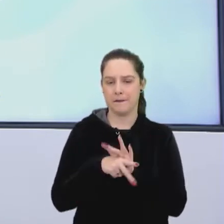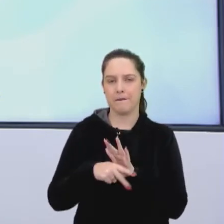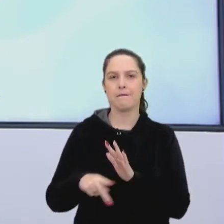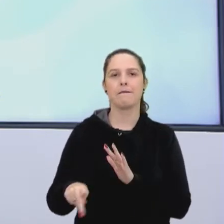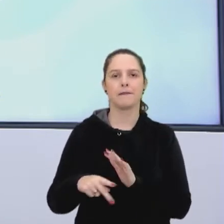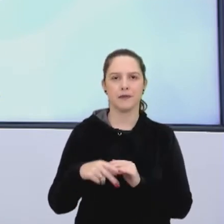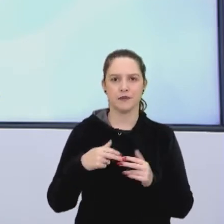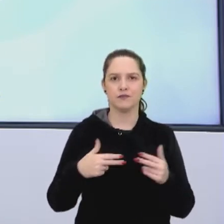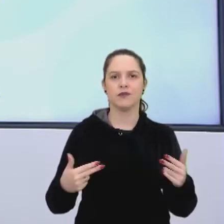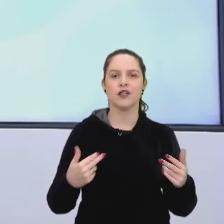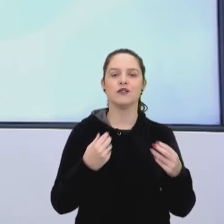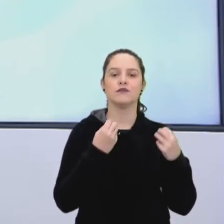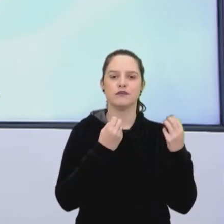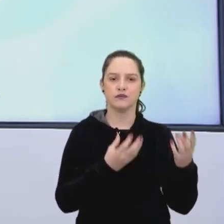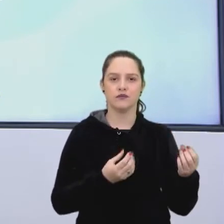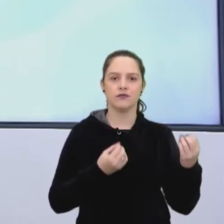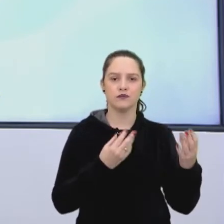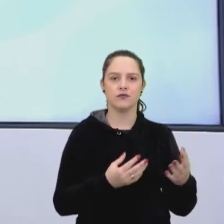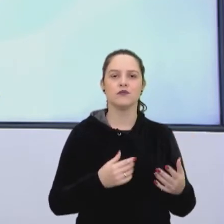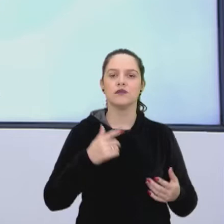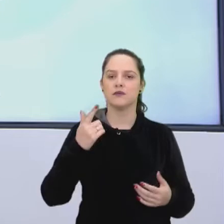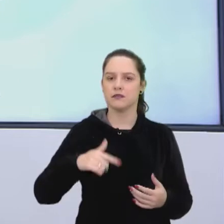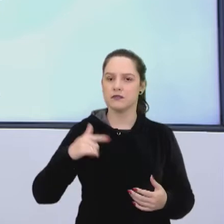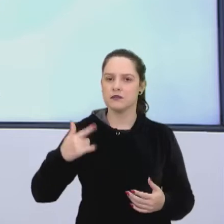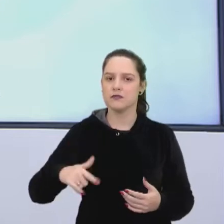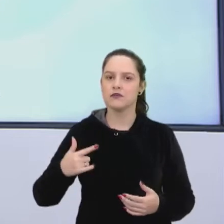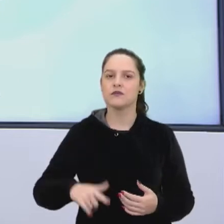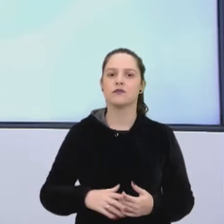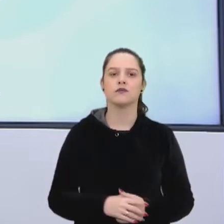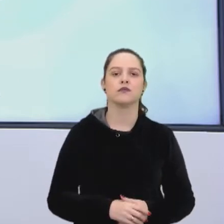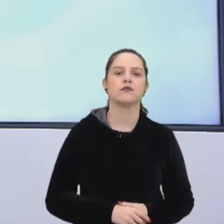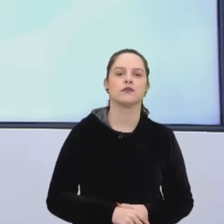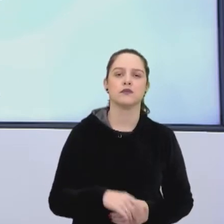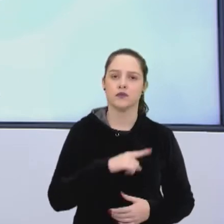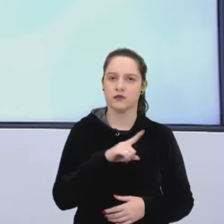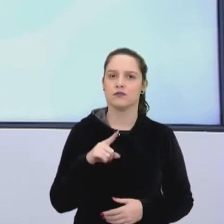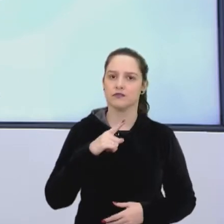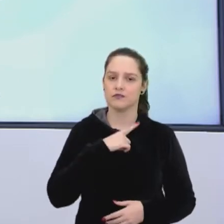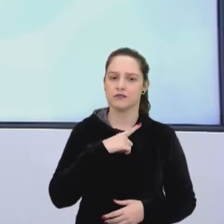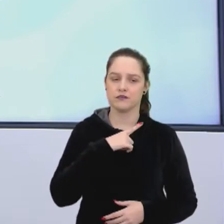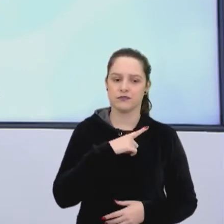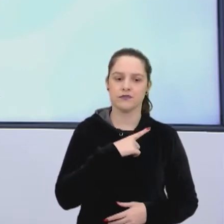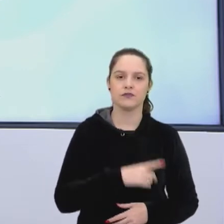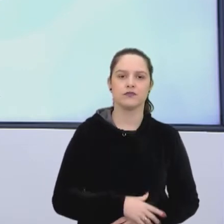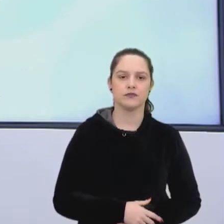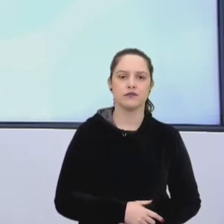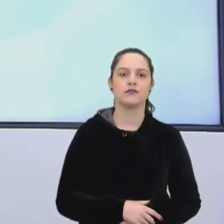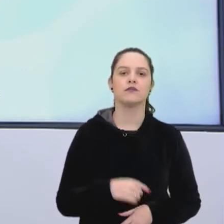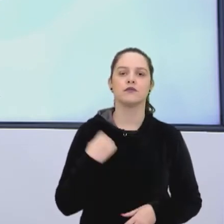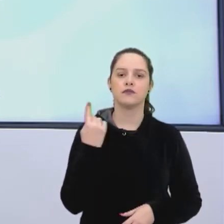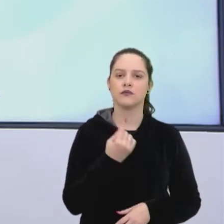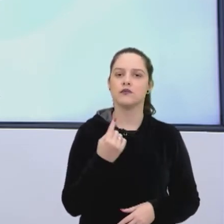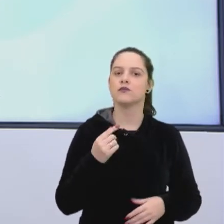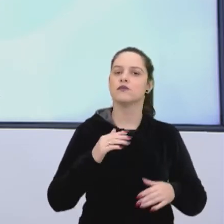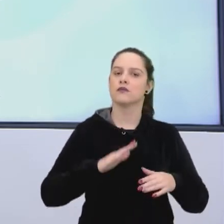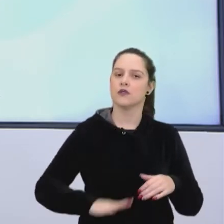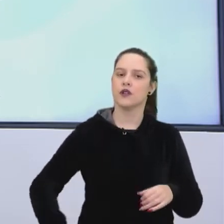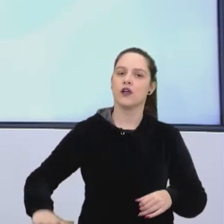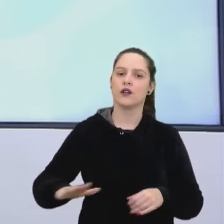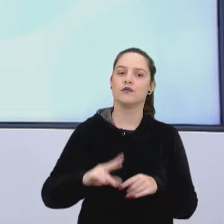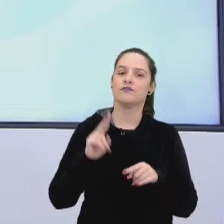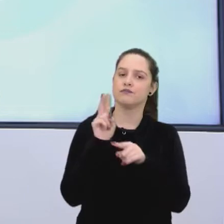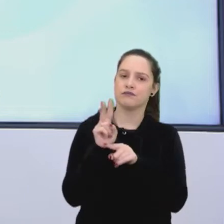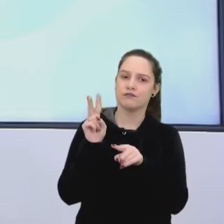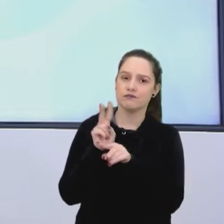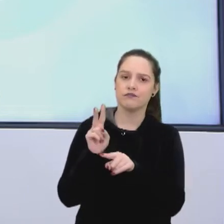unidades de conservação, né, como a Resex, né, que é a reserva extrativista, aí, como se deu exemplo no vídeo, mas também temos áreas protegidas aí,